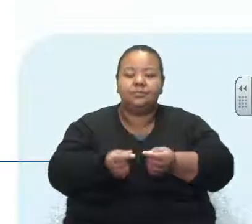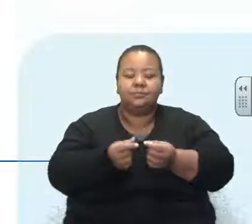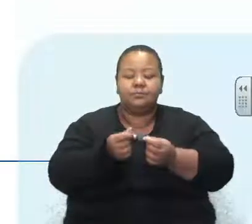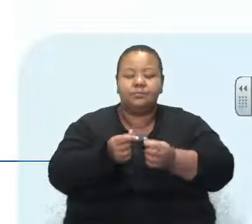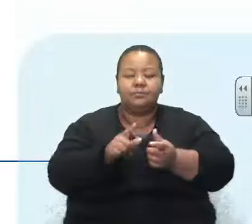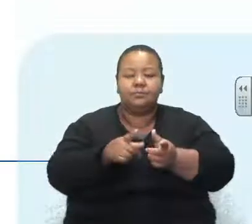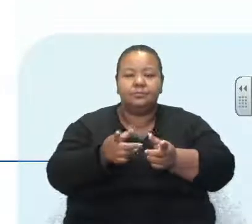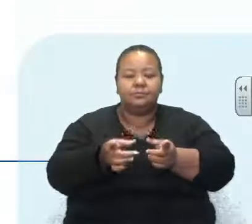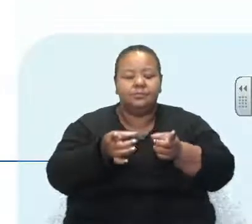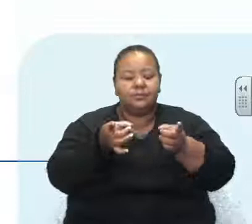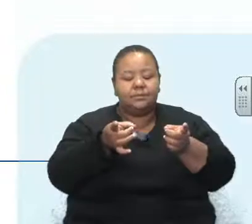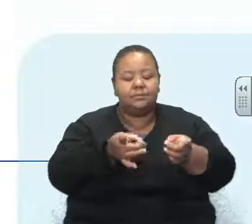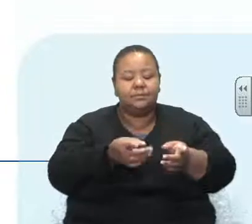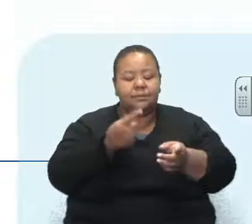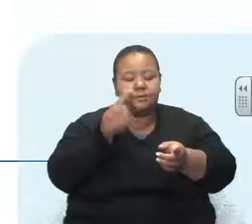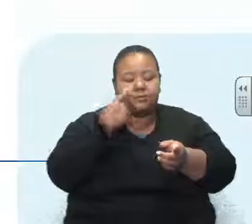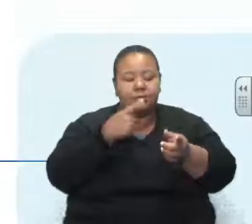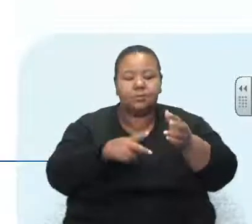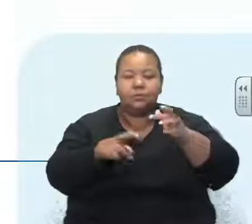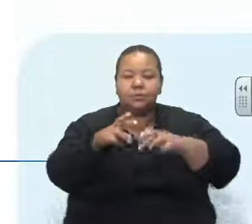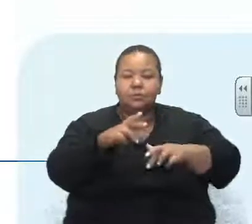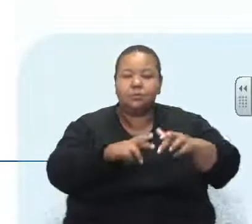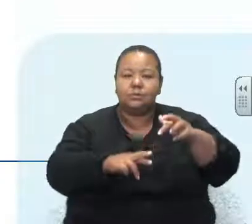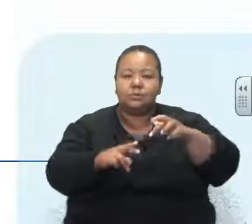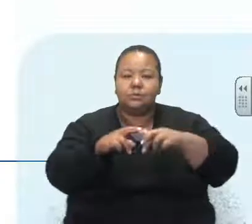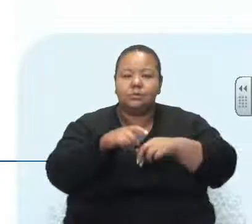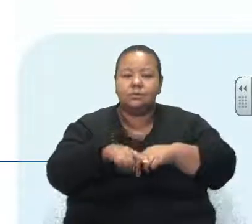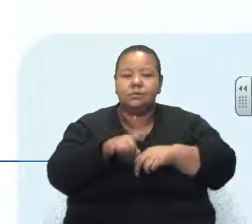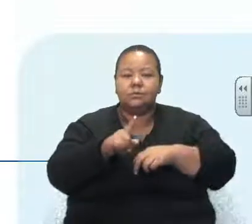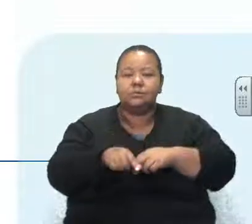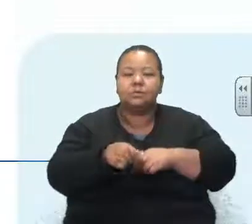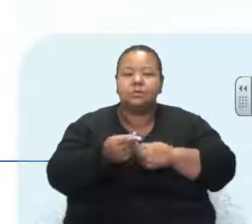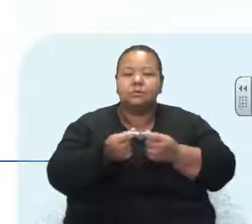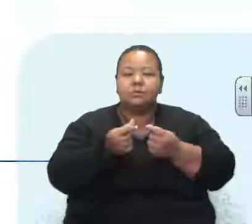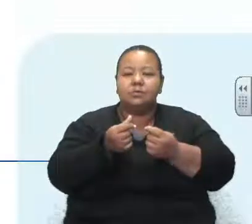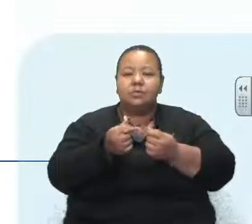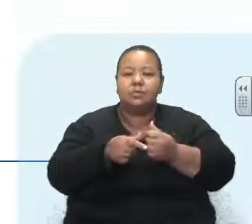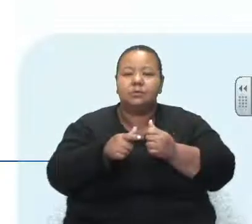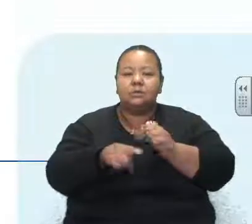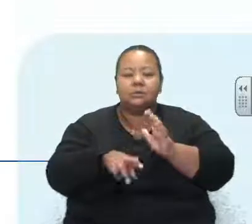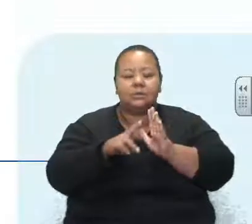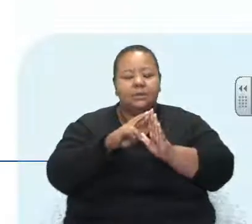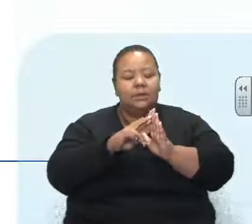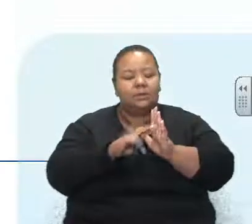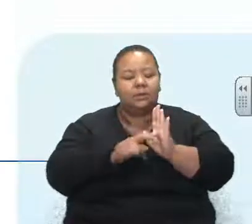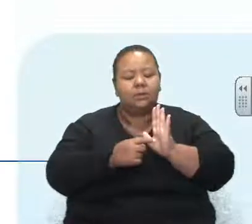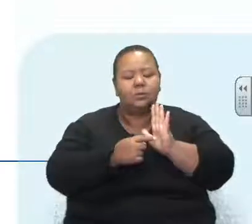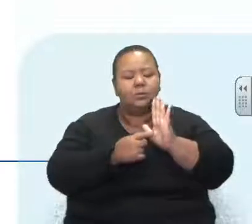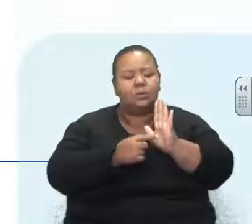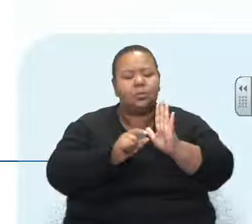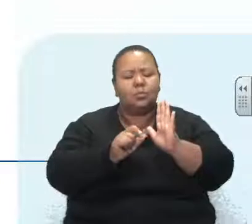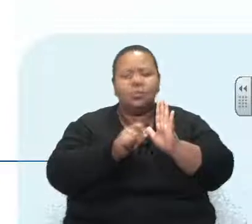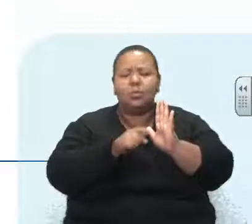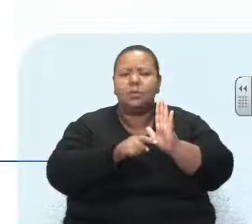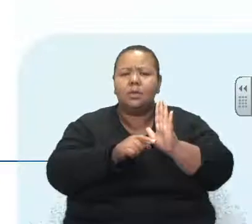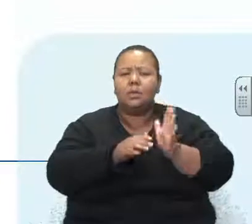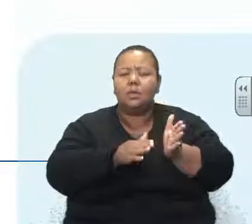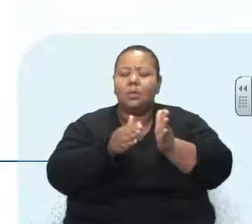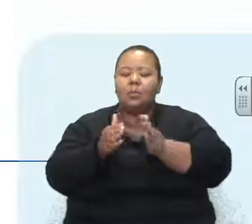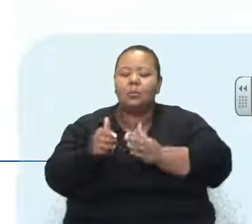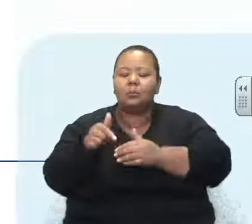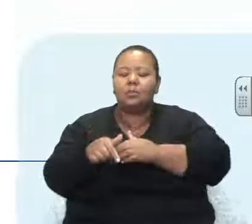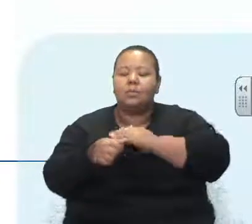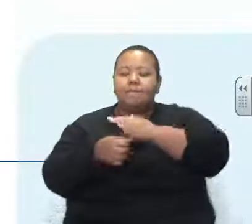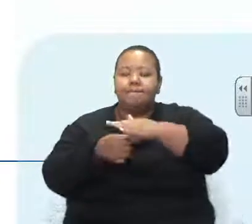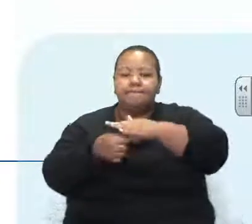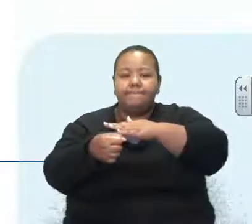vai sobrar, como que eu vou analisar esse fluxo de caixa, o que esse relatório está apresentando. De ordem